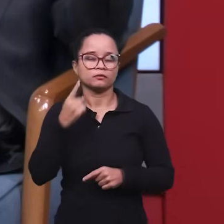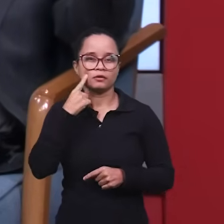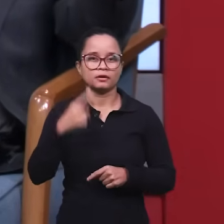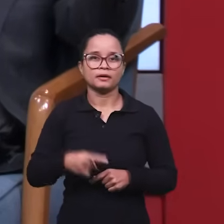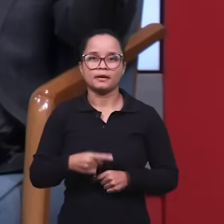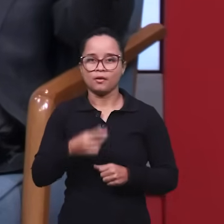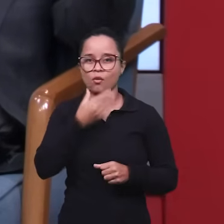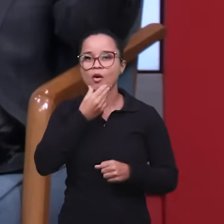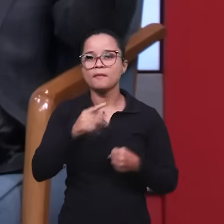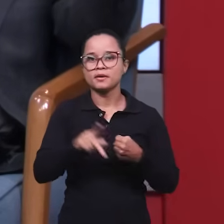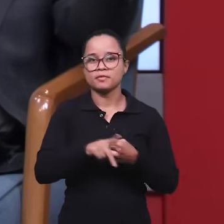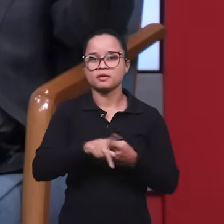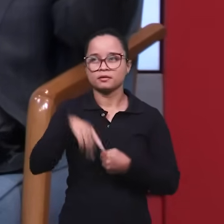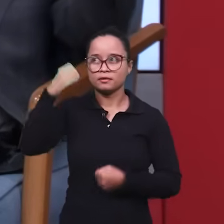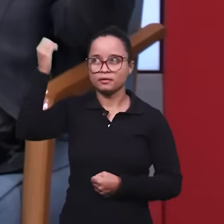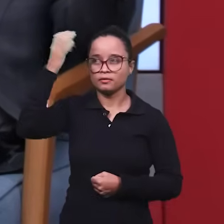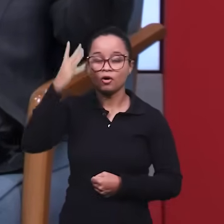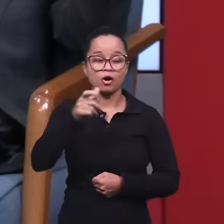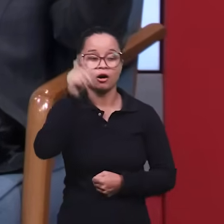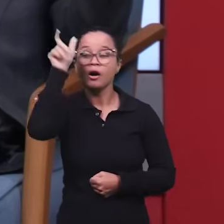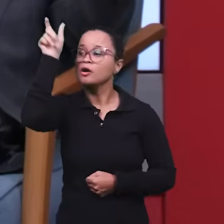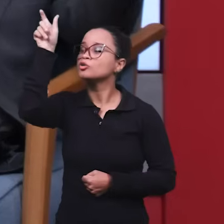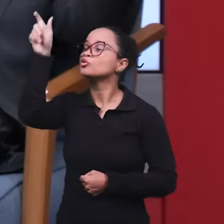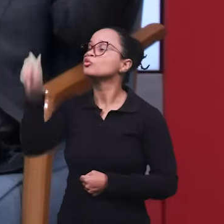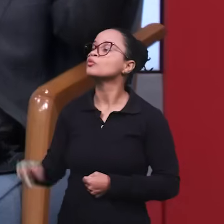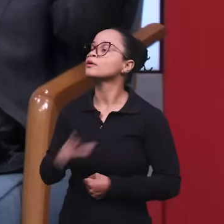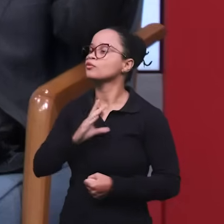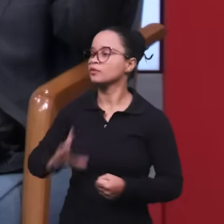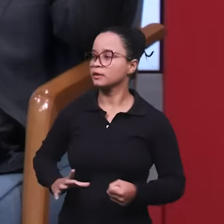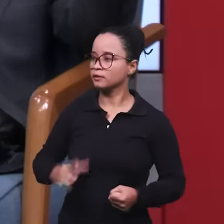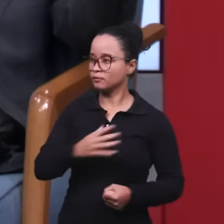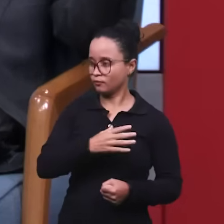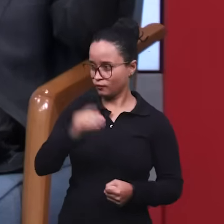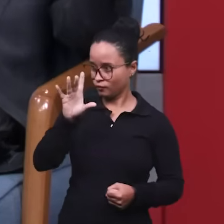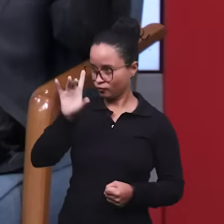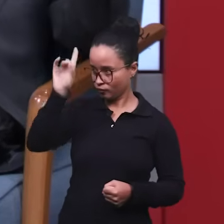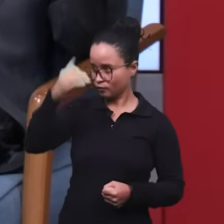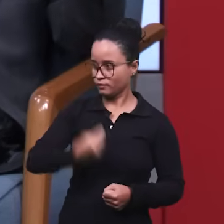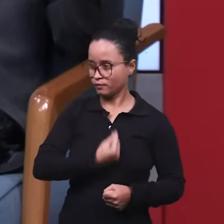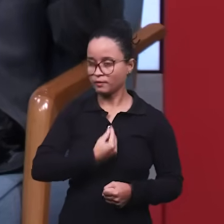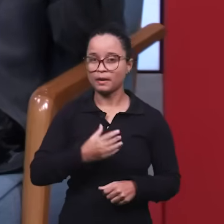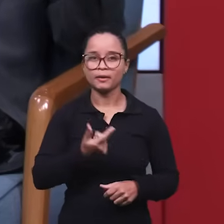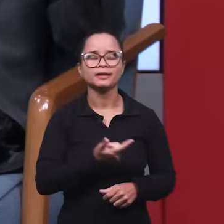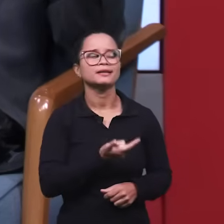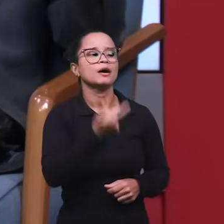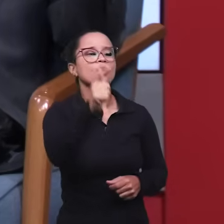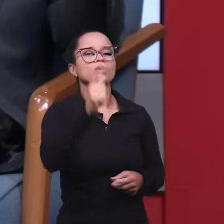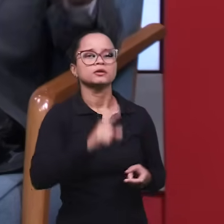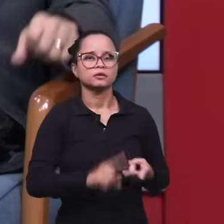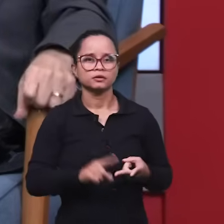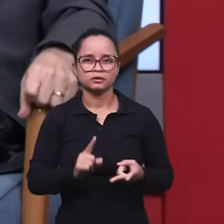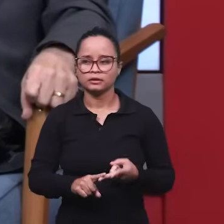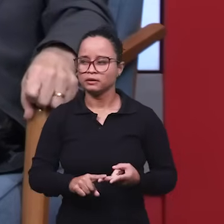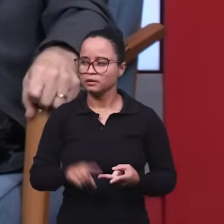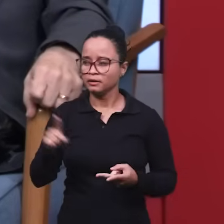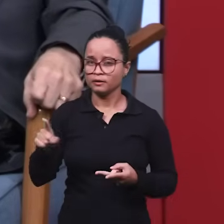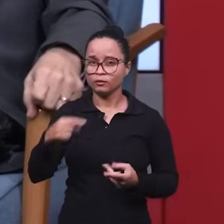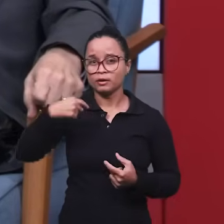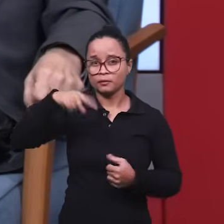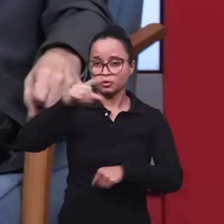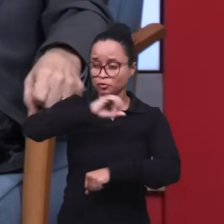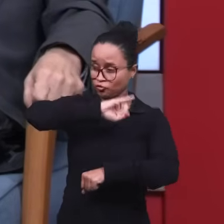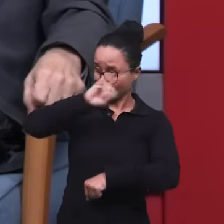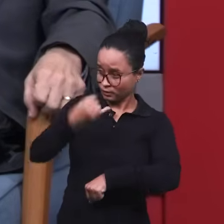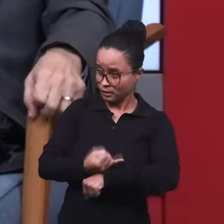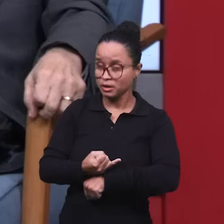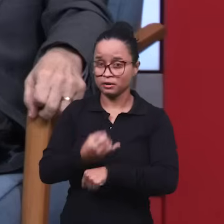que Pedro teve, tu és o Cristo, o Filho de Deus vivo, Jesus disse, você teve revelação. Mas na outra que Pedro fala sobre a